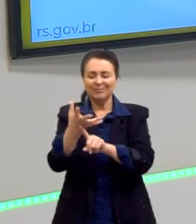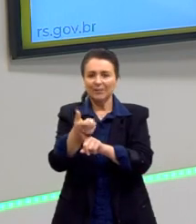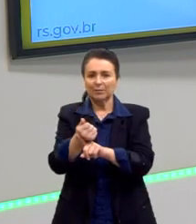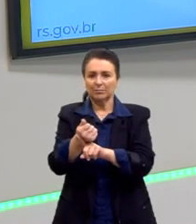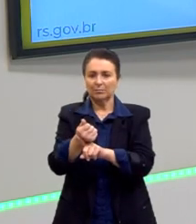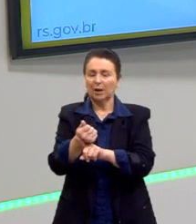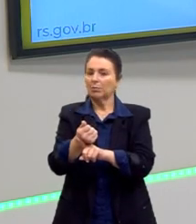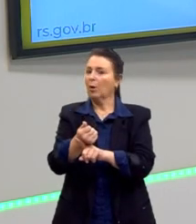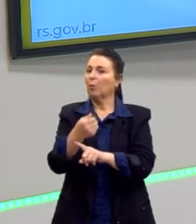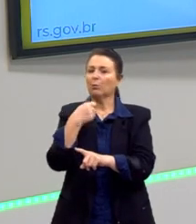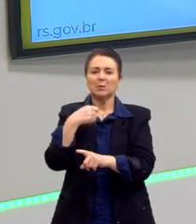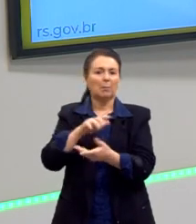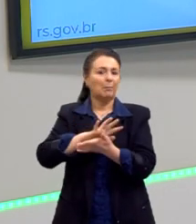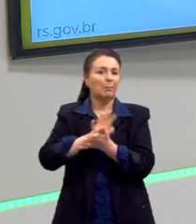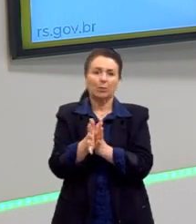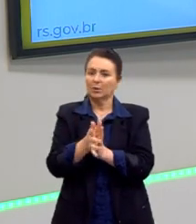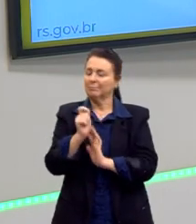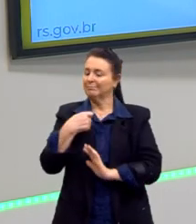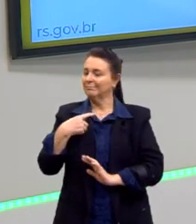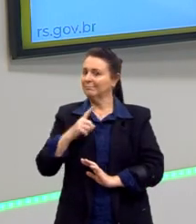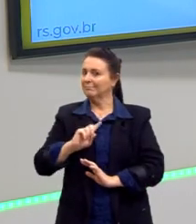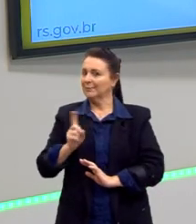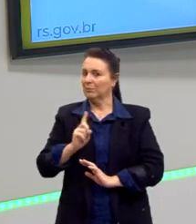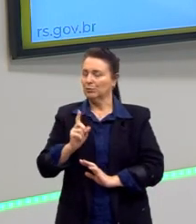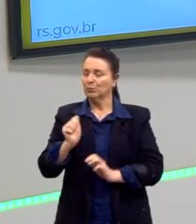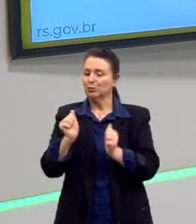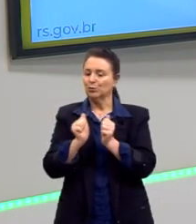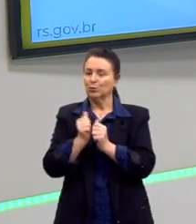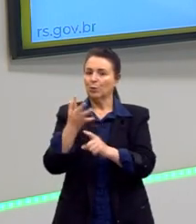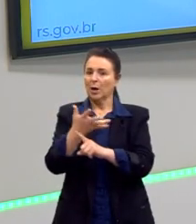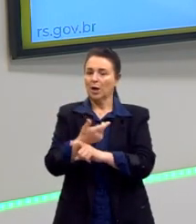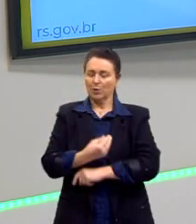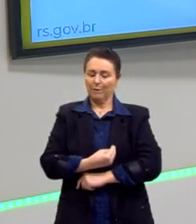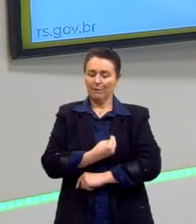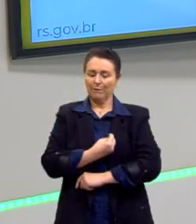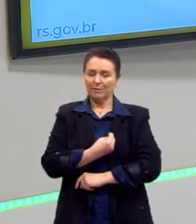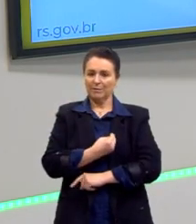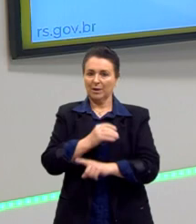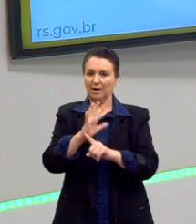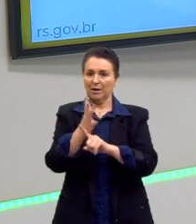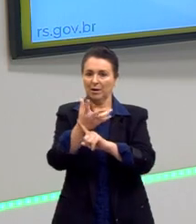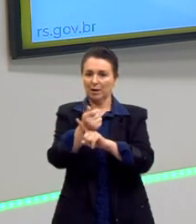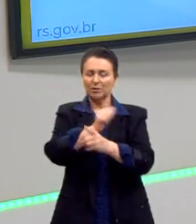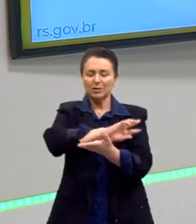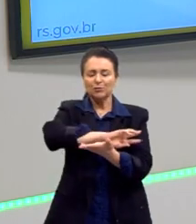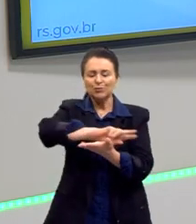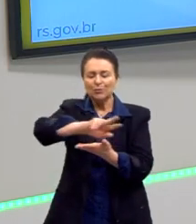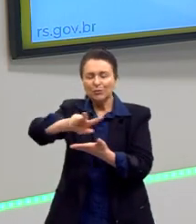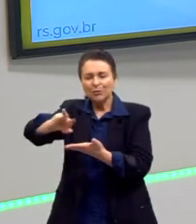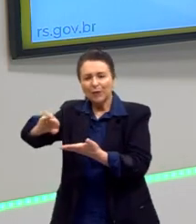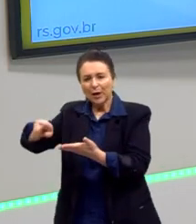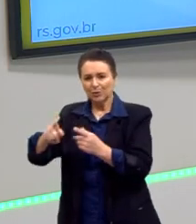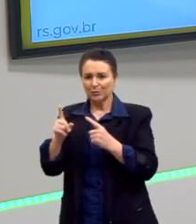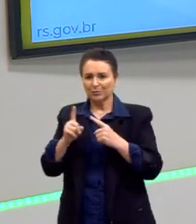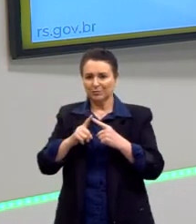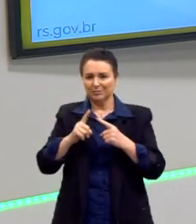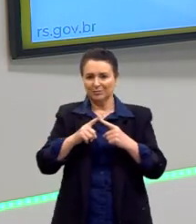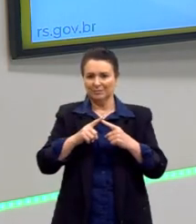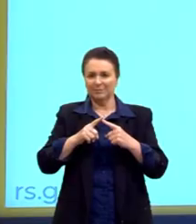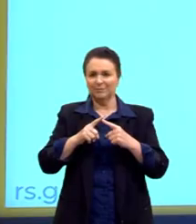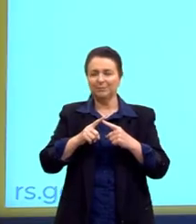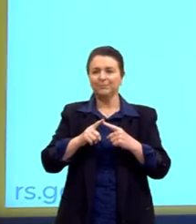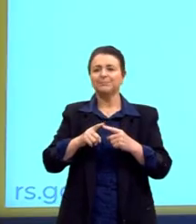preconceito termos esse contato com a arte né convivência com a arte nas suas diversas manifestações né